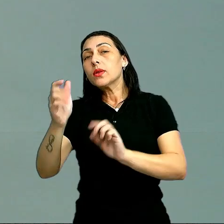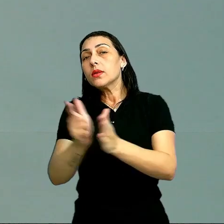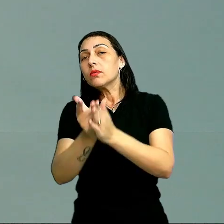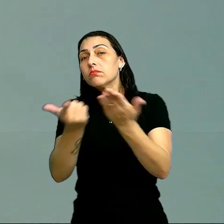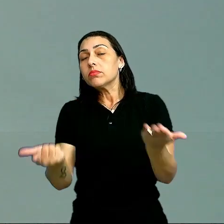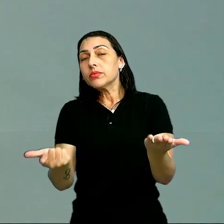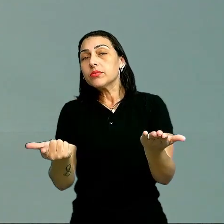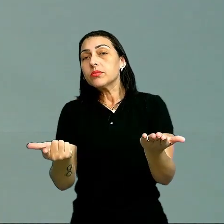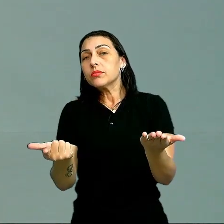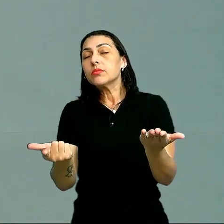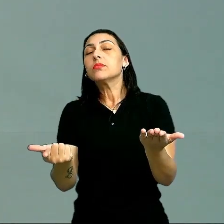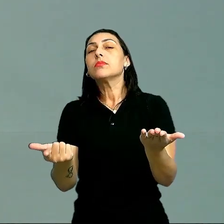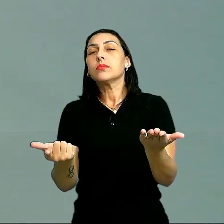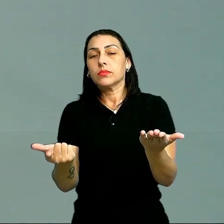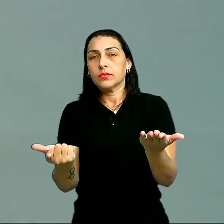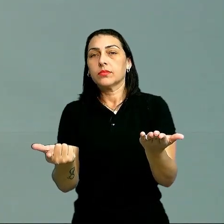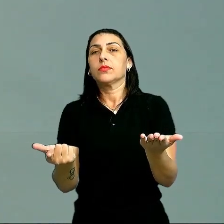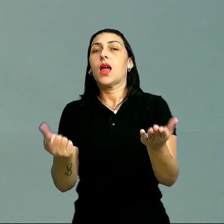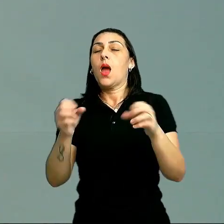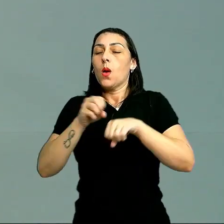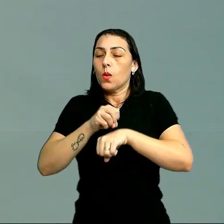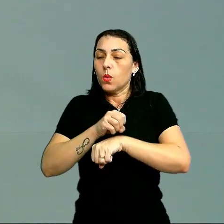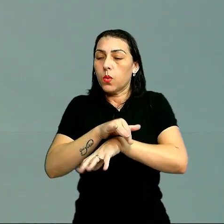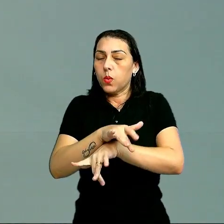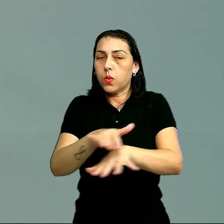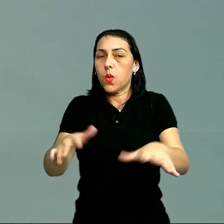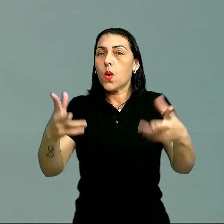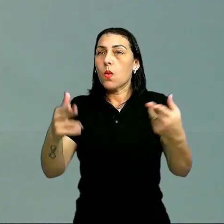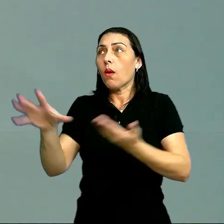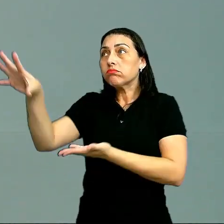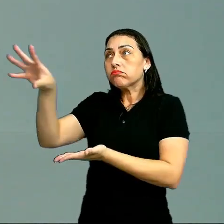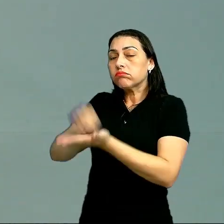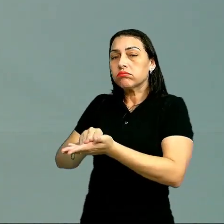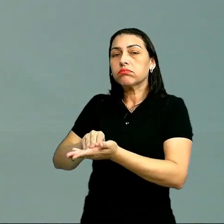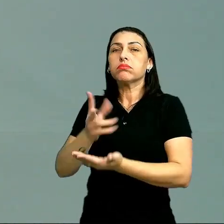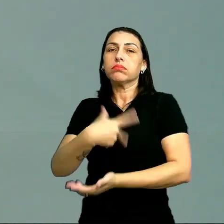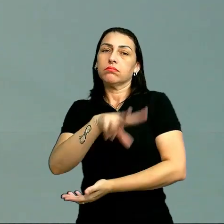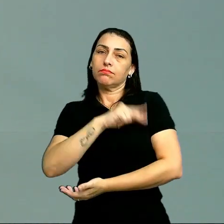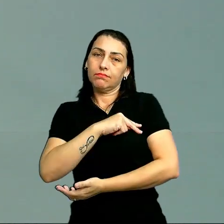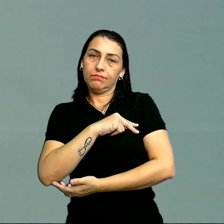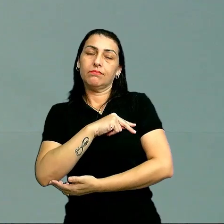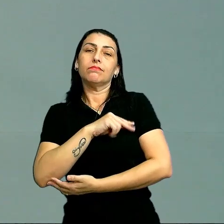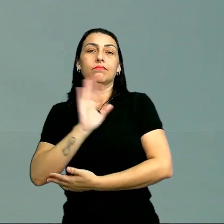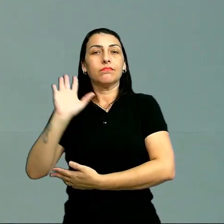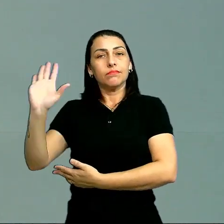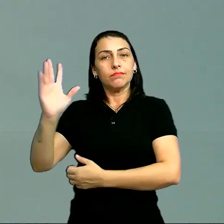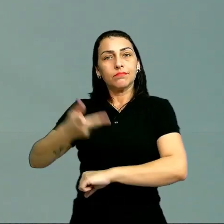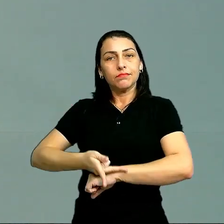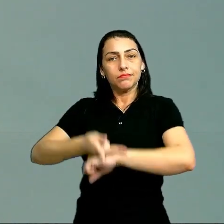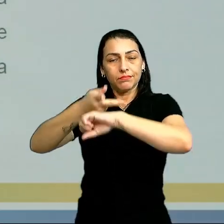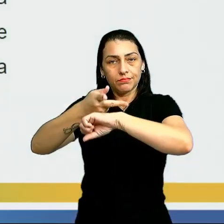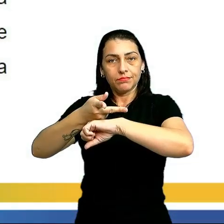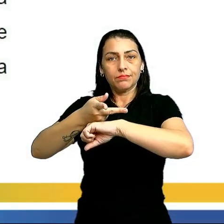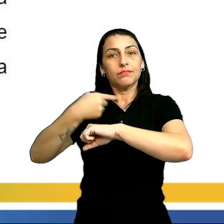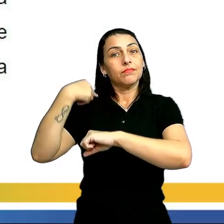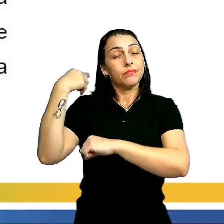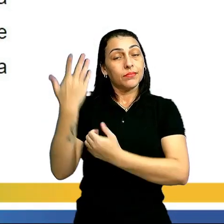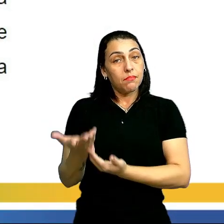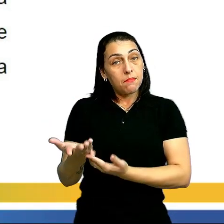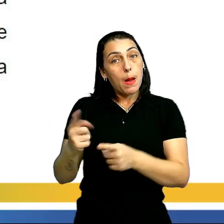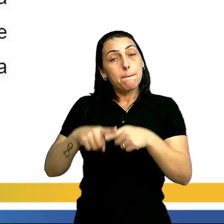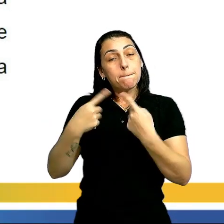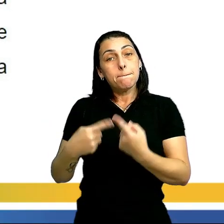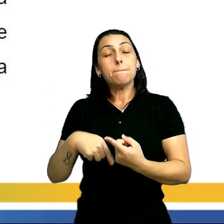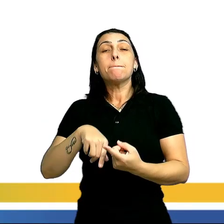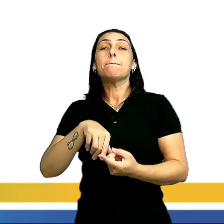jornal, e aí ela difundiu a mesma coisa que foi praticada lá no campeonato espanhol.